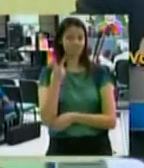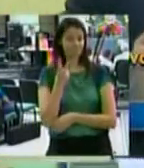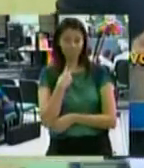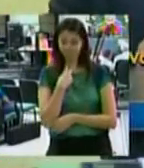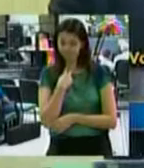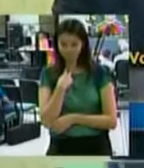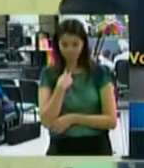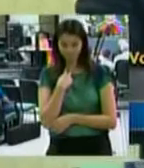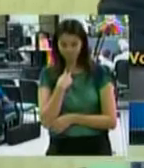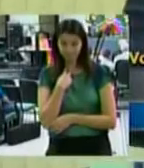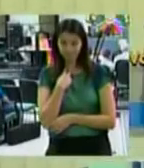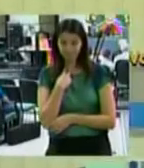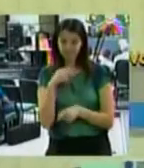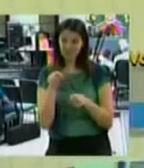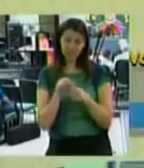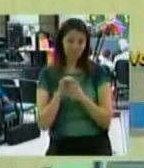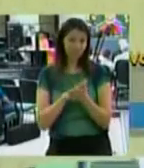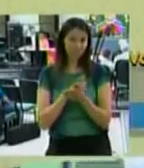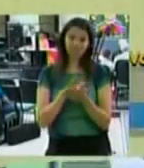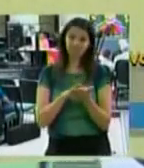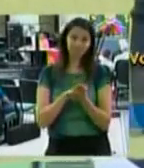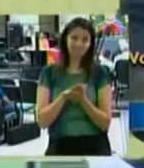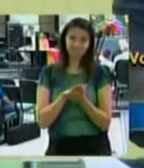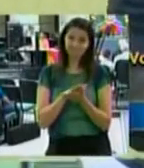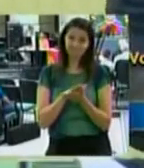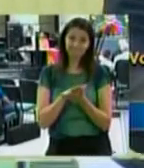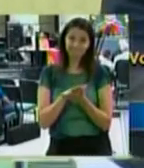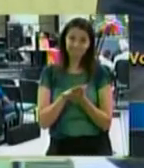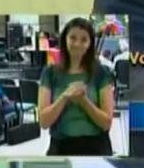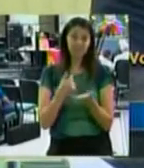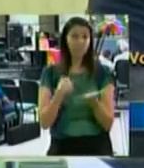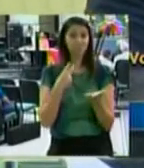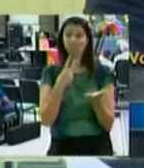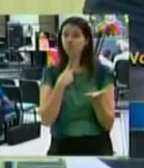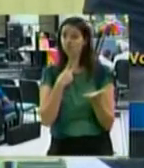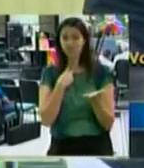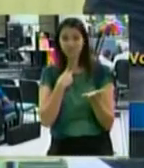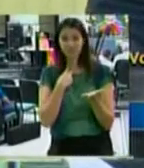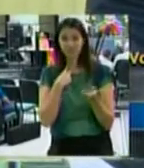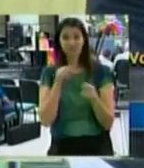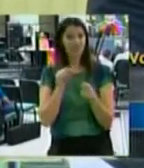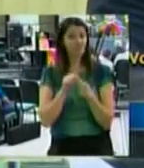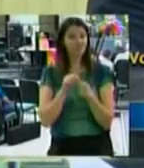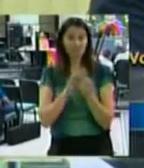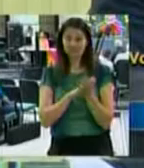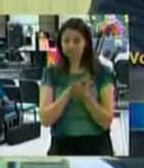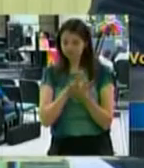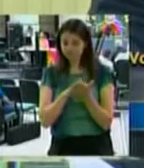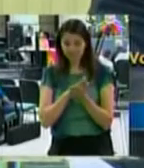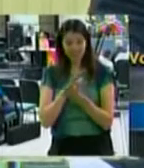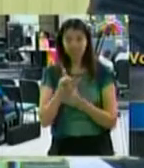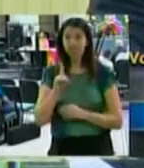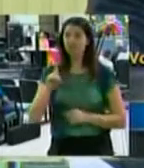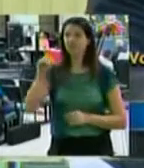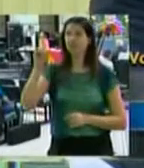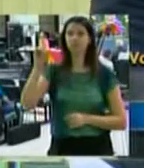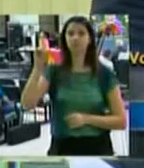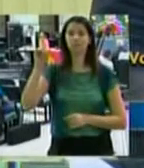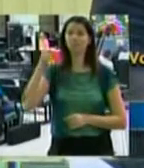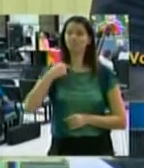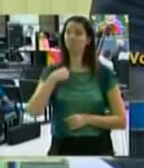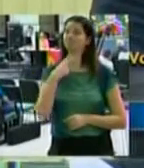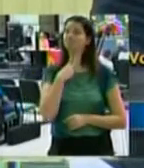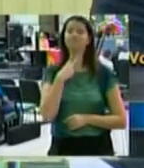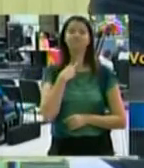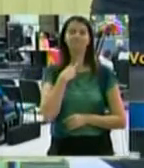fazer para Deus. Eu não posso fazer para Deus. Eu não